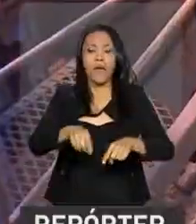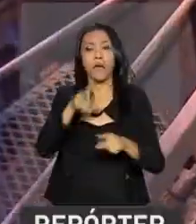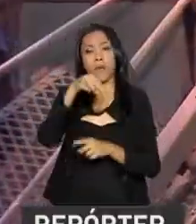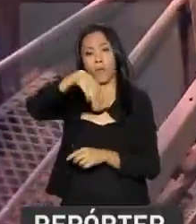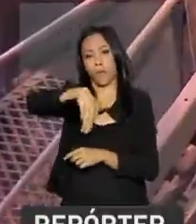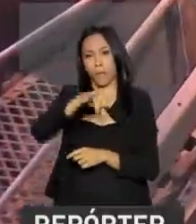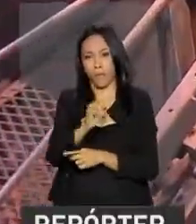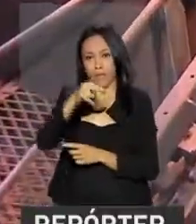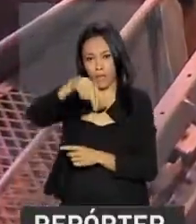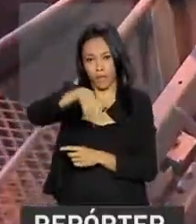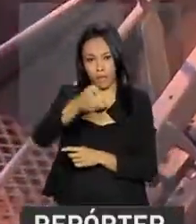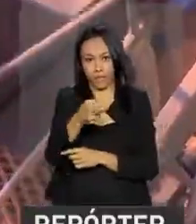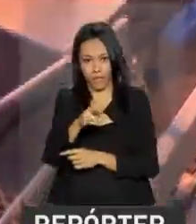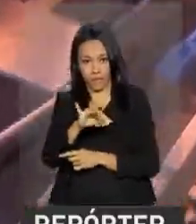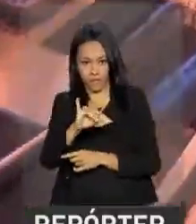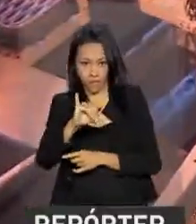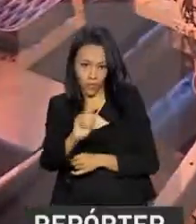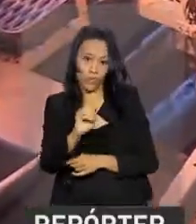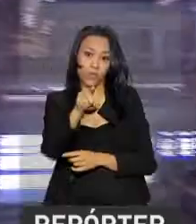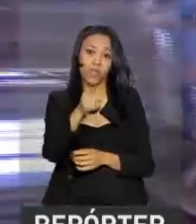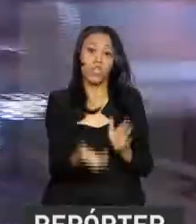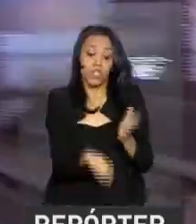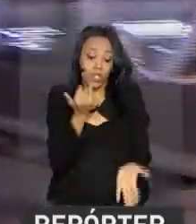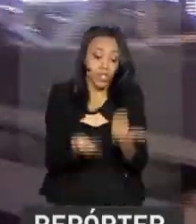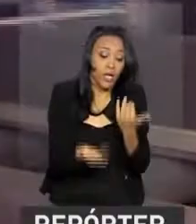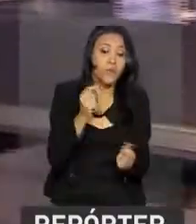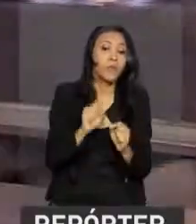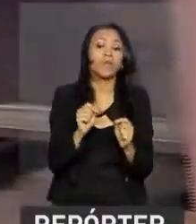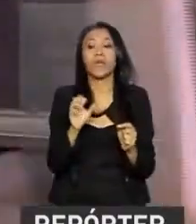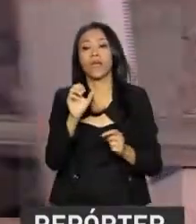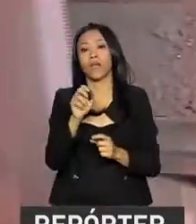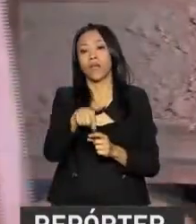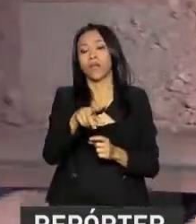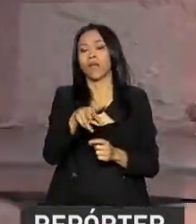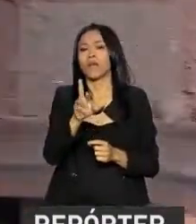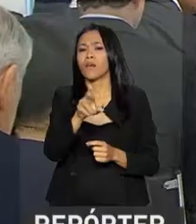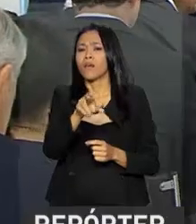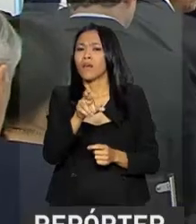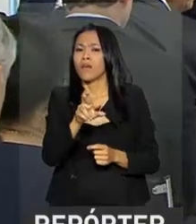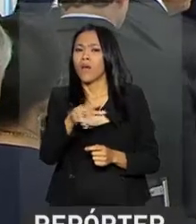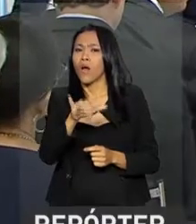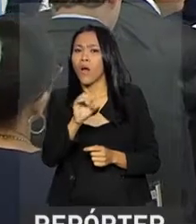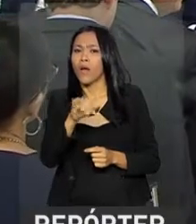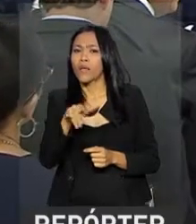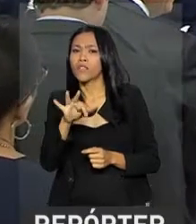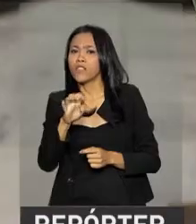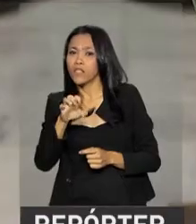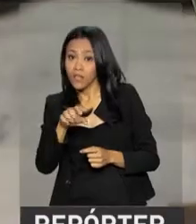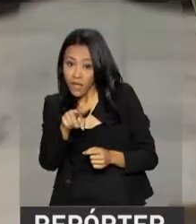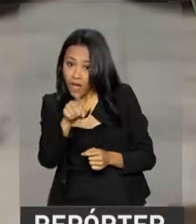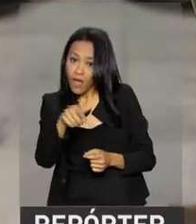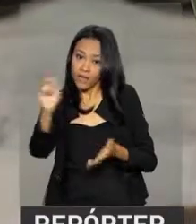são recados royalties uma espécie de compensação econômica pela atividade medida provisória sancionada